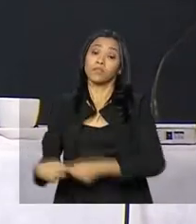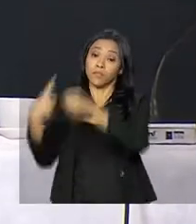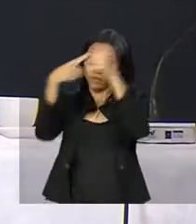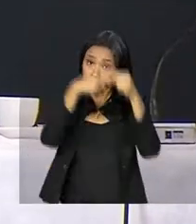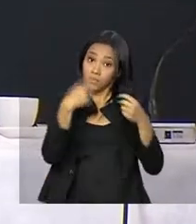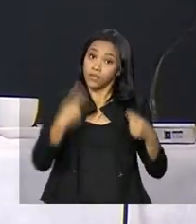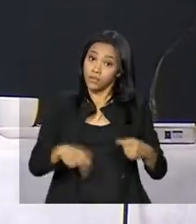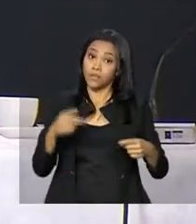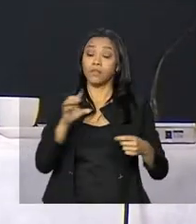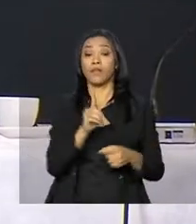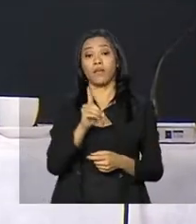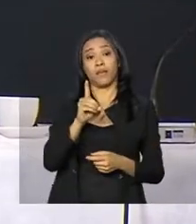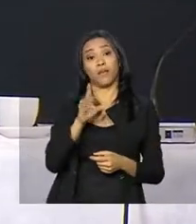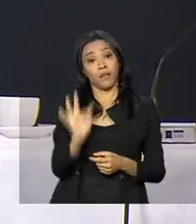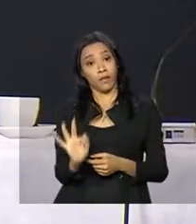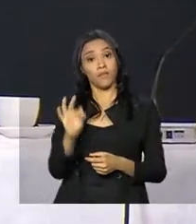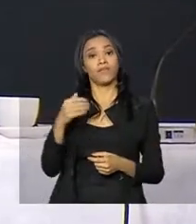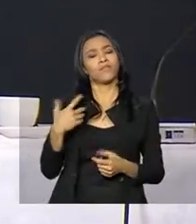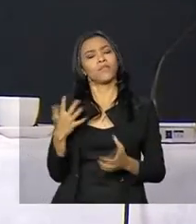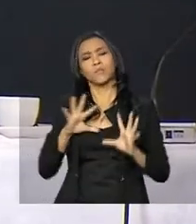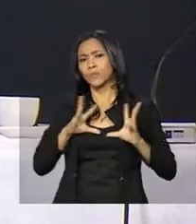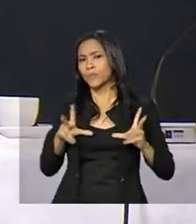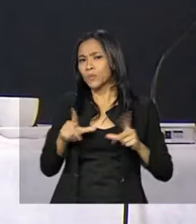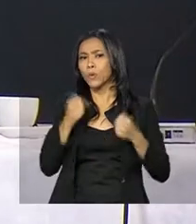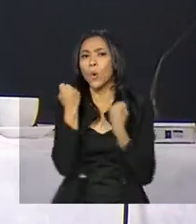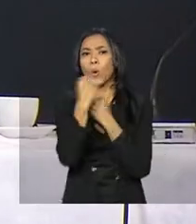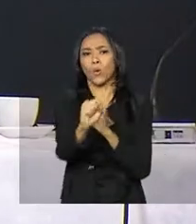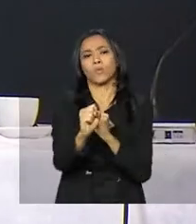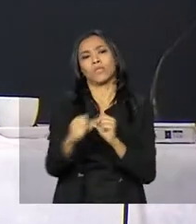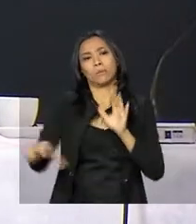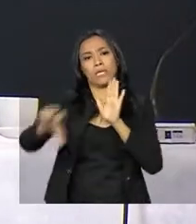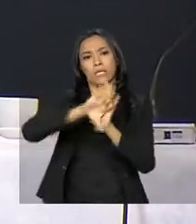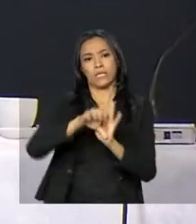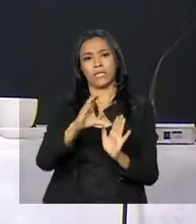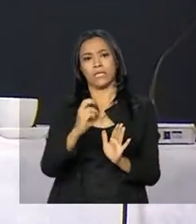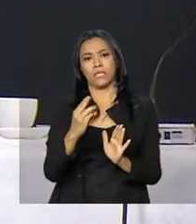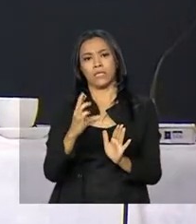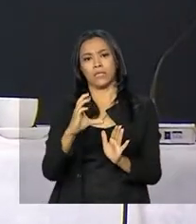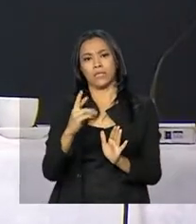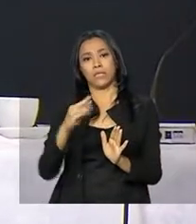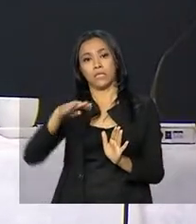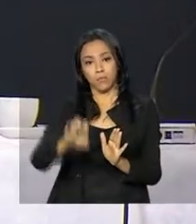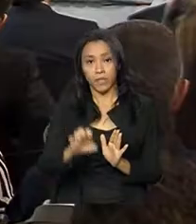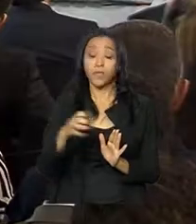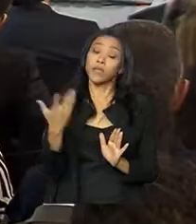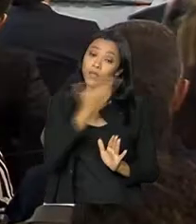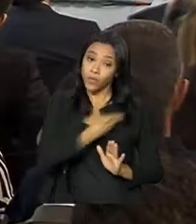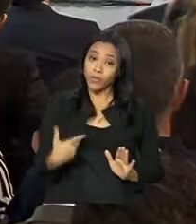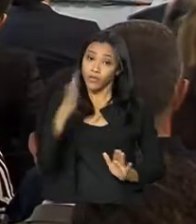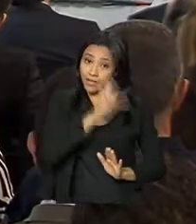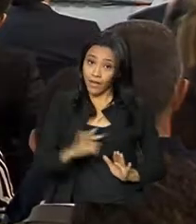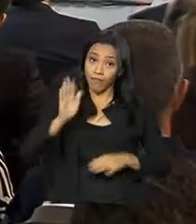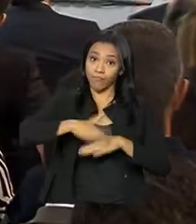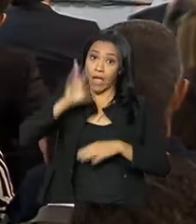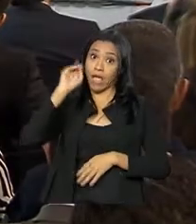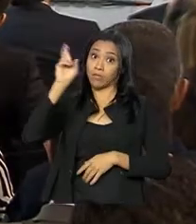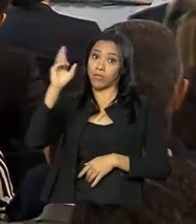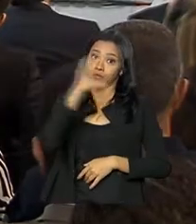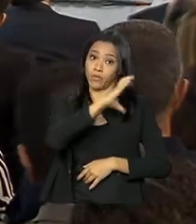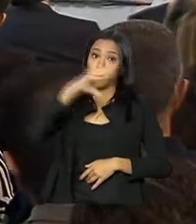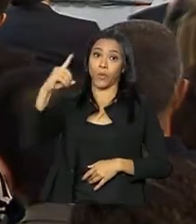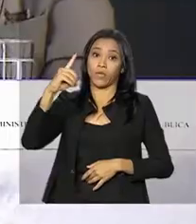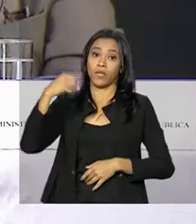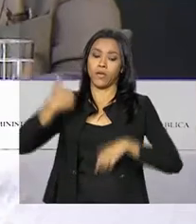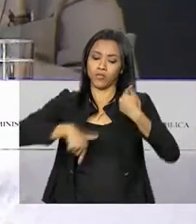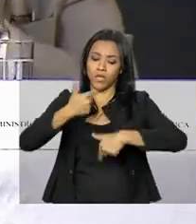Federal e dos municípios no combate ao crime. E o governo federal assume a responsabilidade de coordenar e orientar as